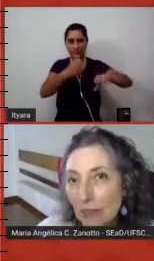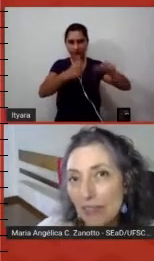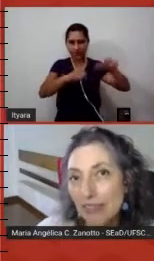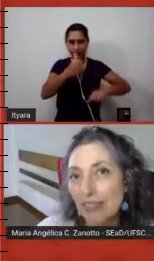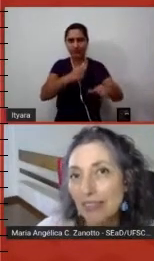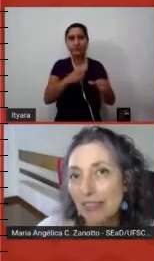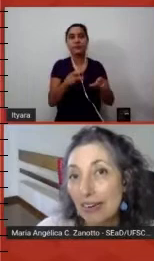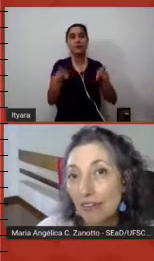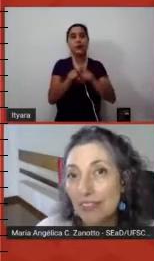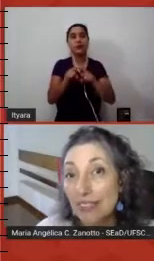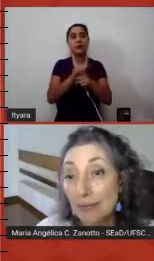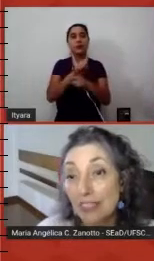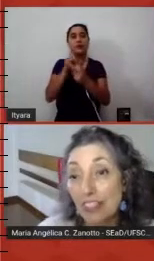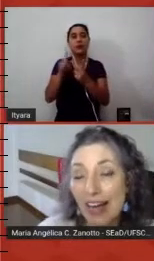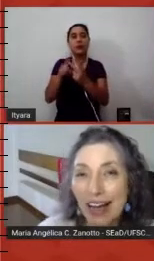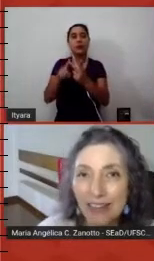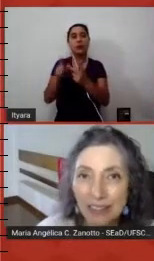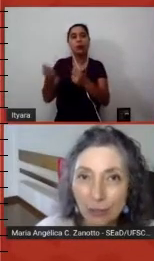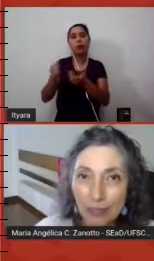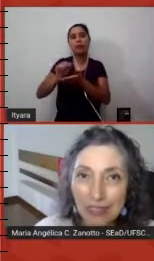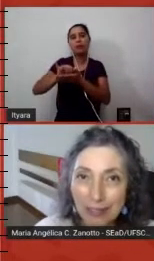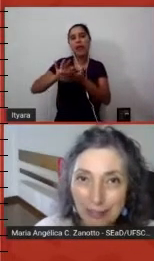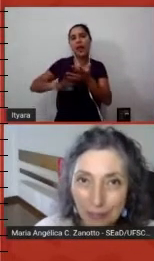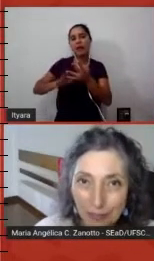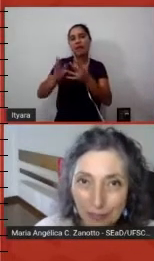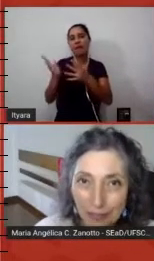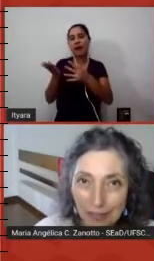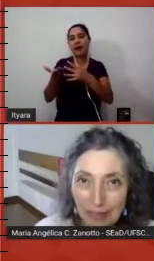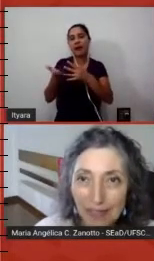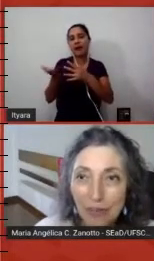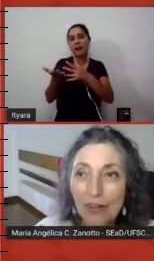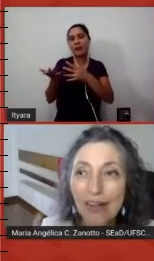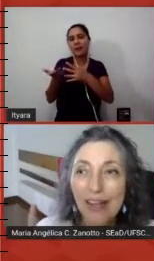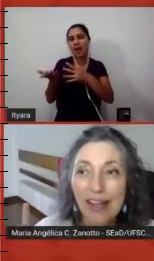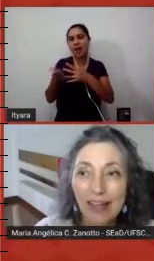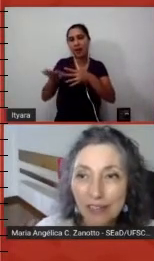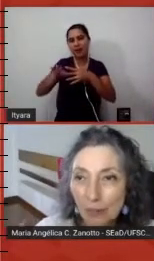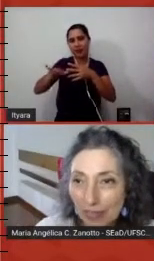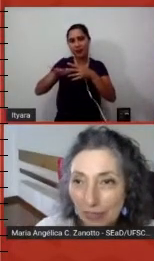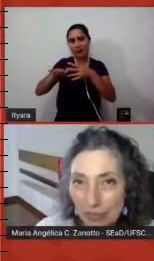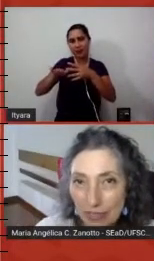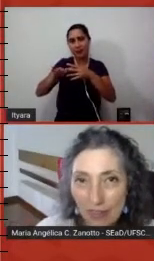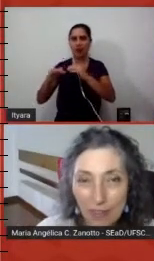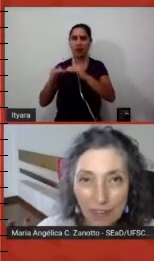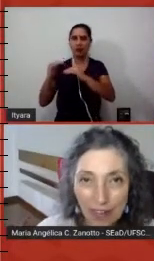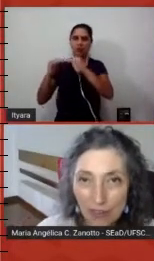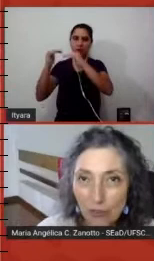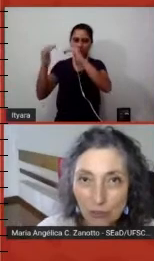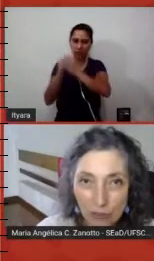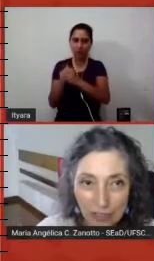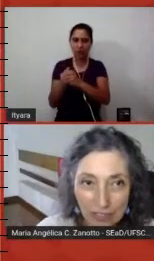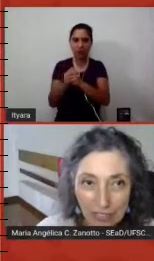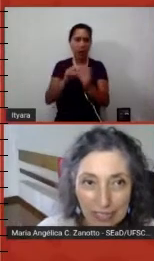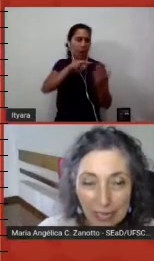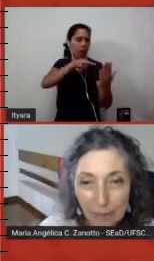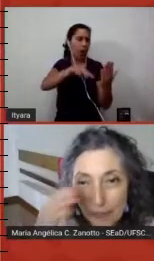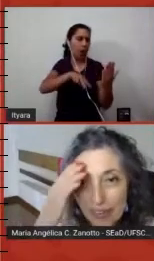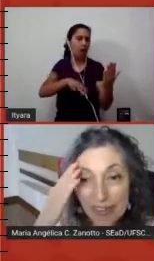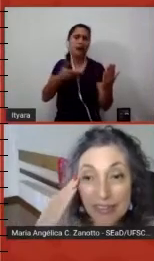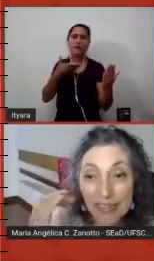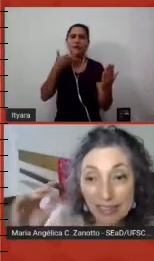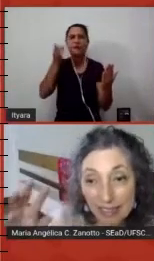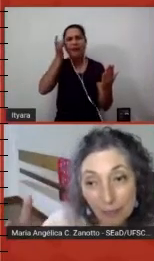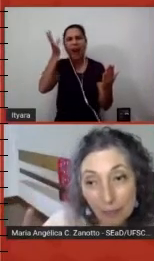essa questão das tarefas intermediárias sucessivas, né? Então, essa é uma leiturinha fácil, gostosa de